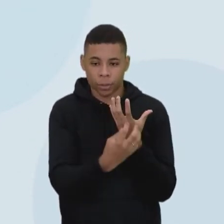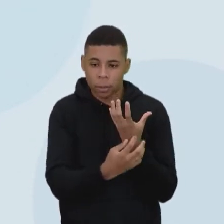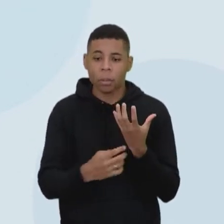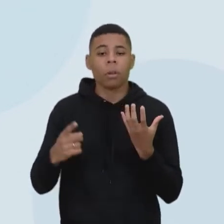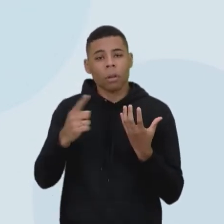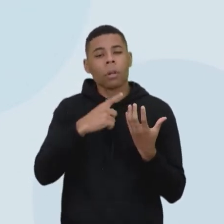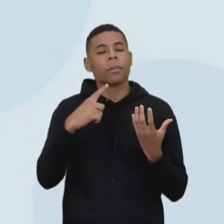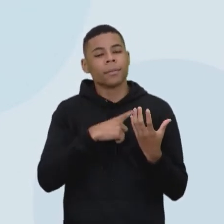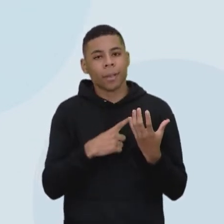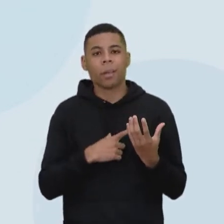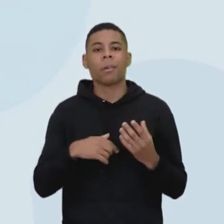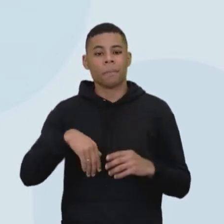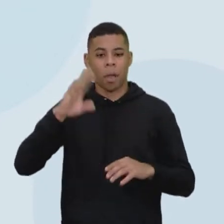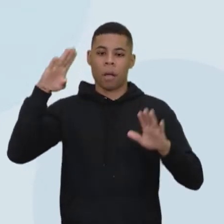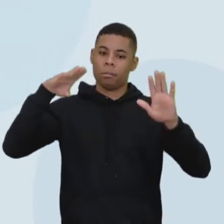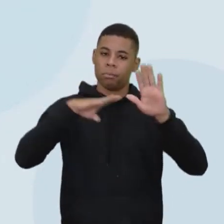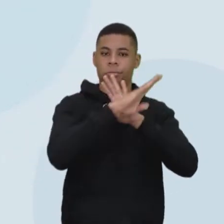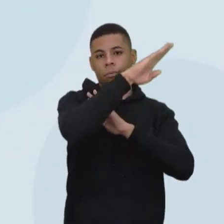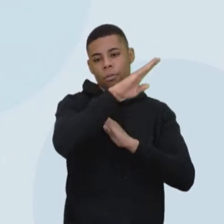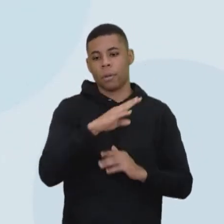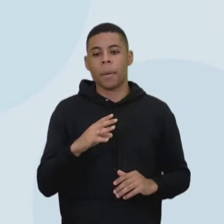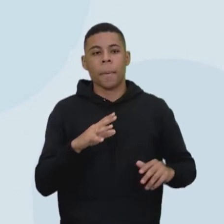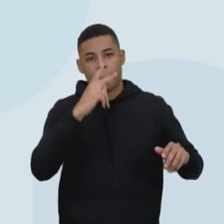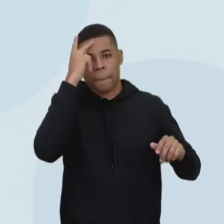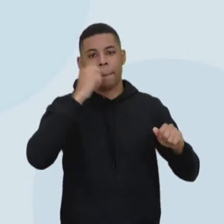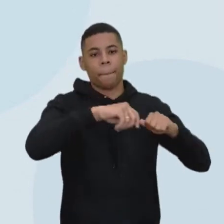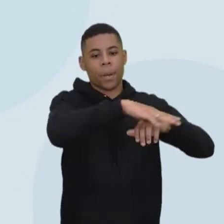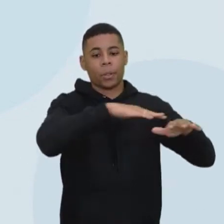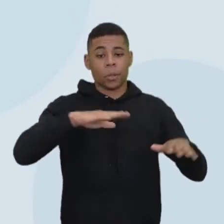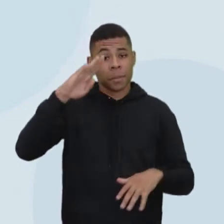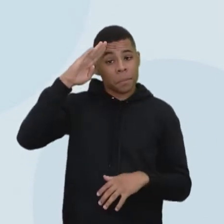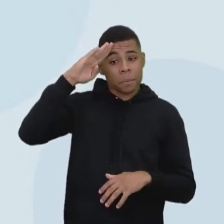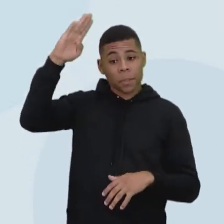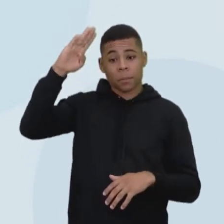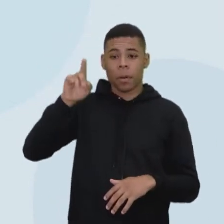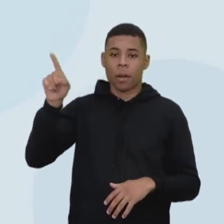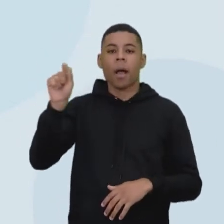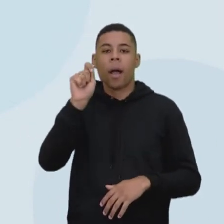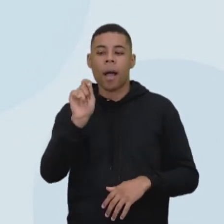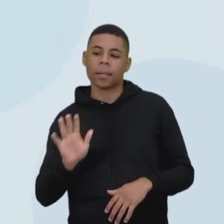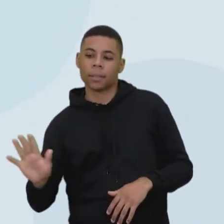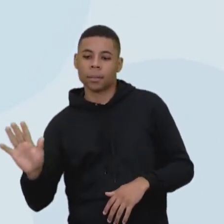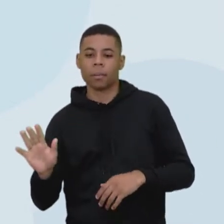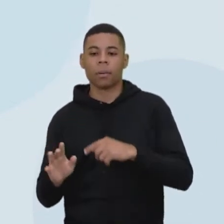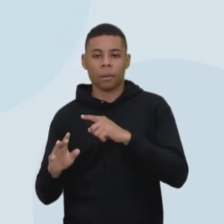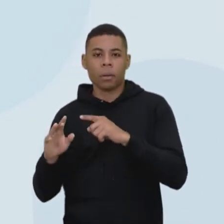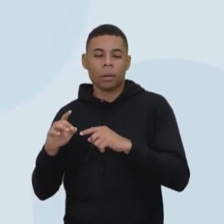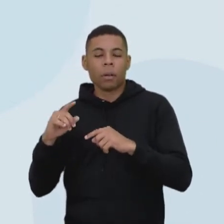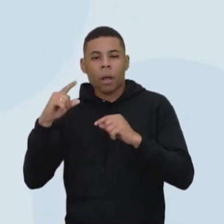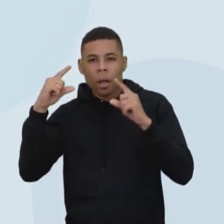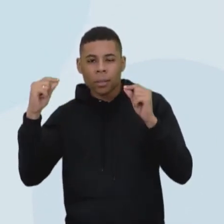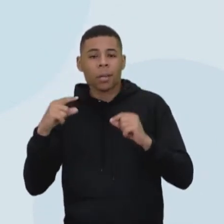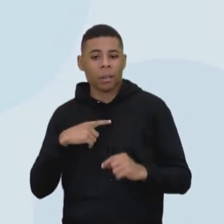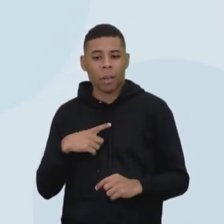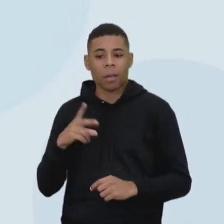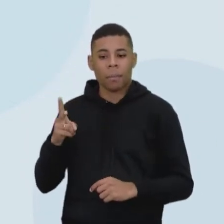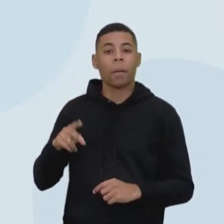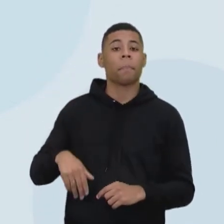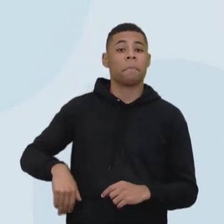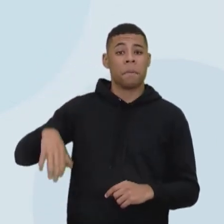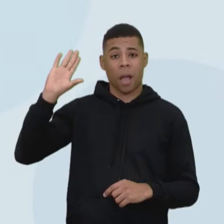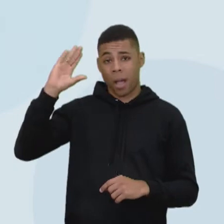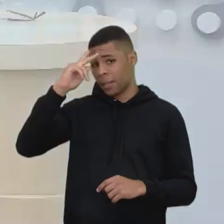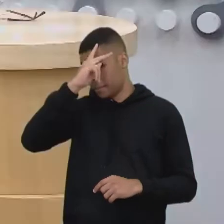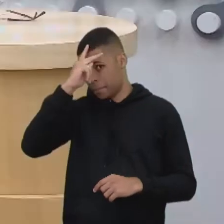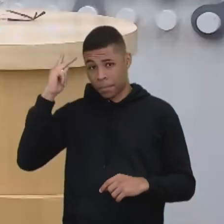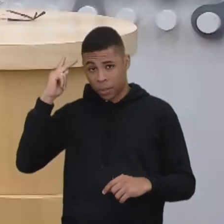aí de aumento populacional, dando destaque aí para o continente asiático, que tem os dois países com a maior